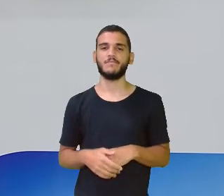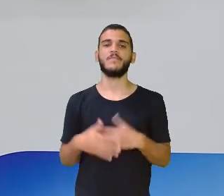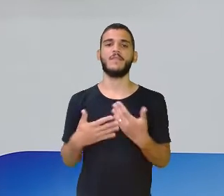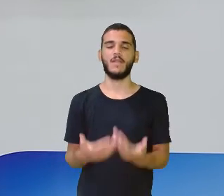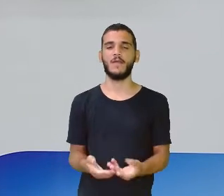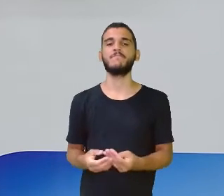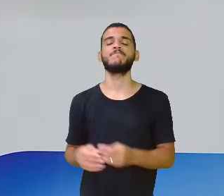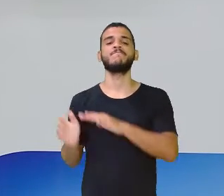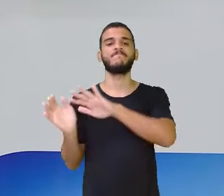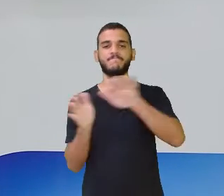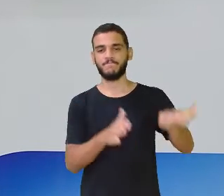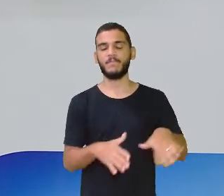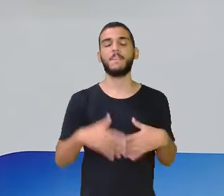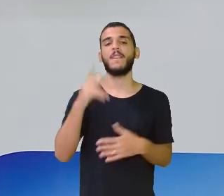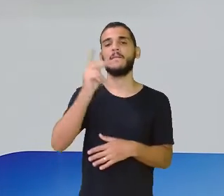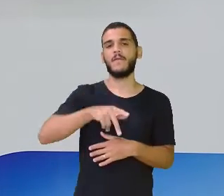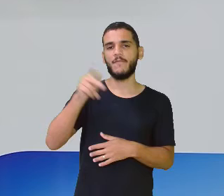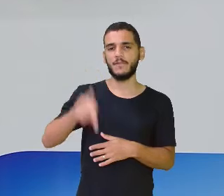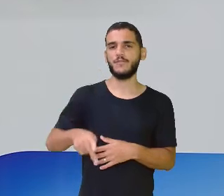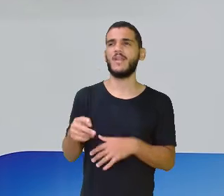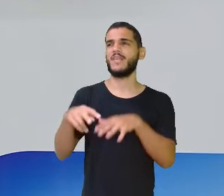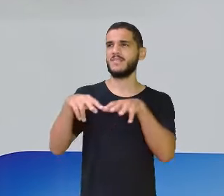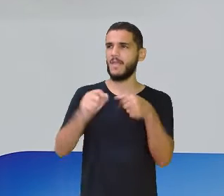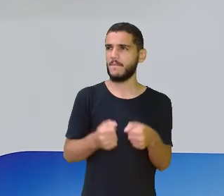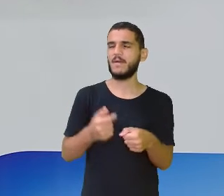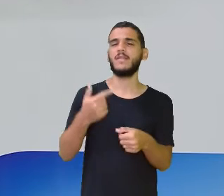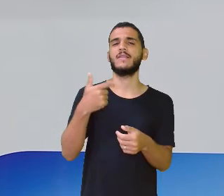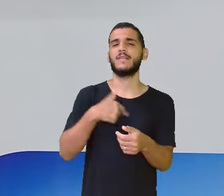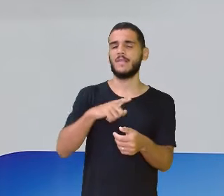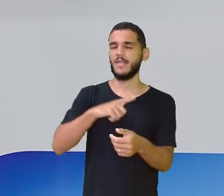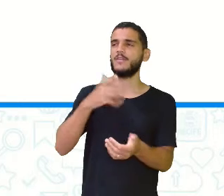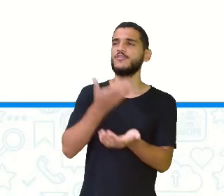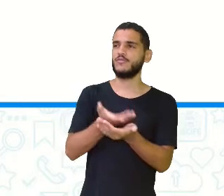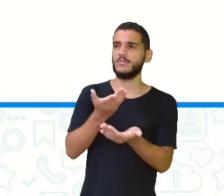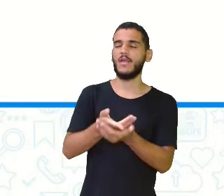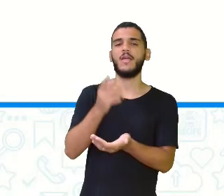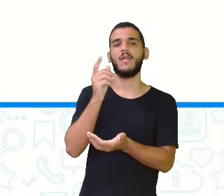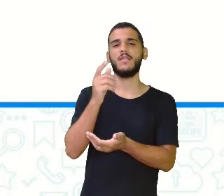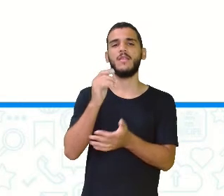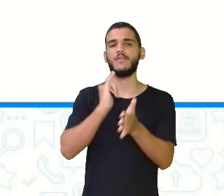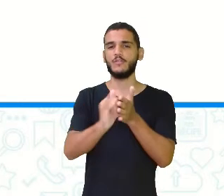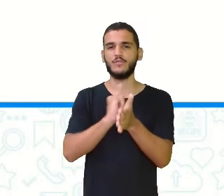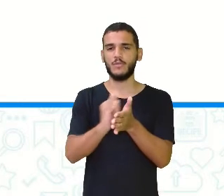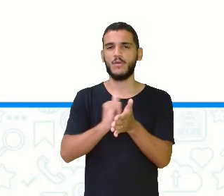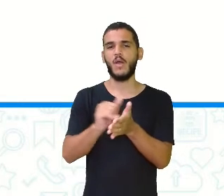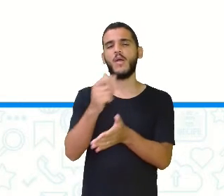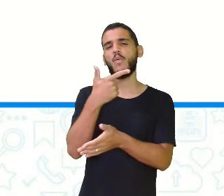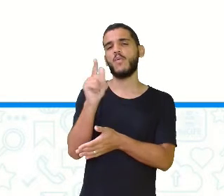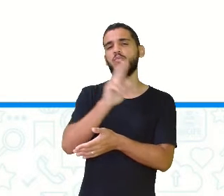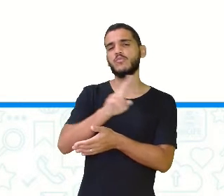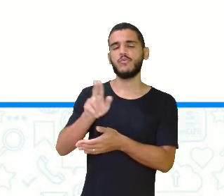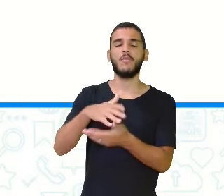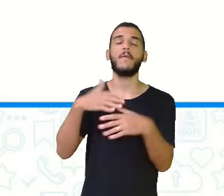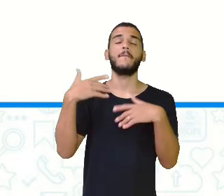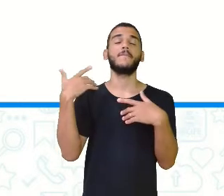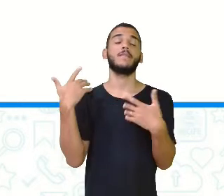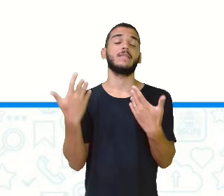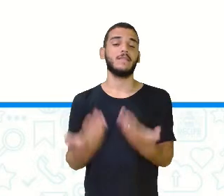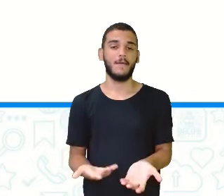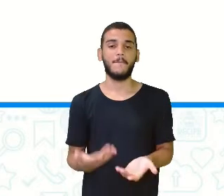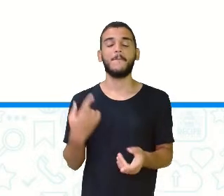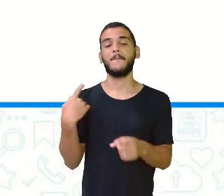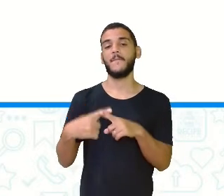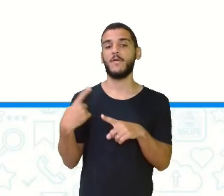professora, trabalhamos essa semana esse conto com outro nome. Isso. Por quê? Porque o conto tradicional também é chamado de